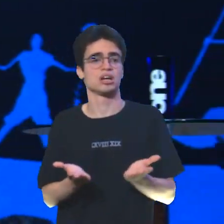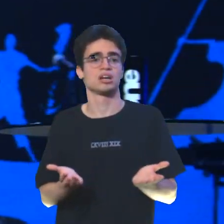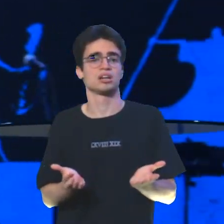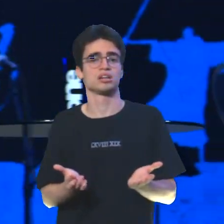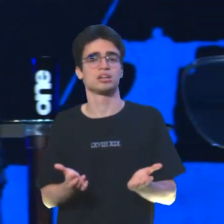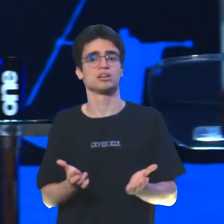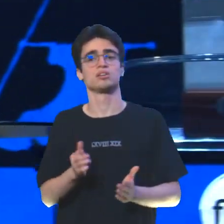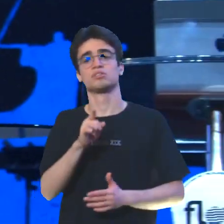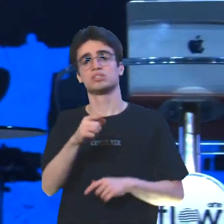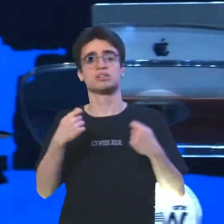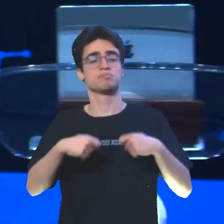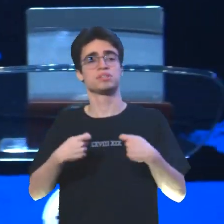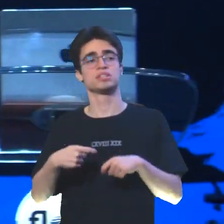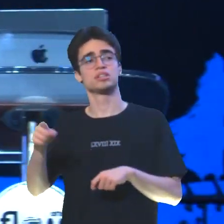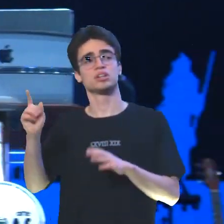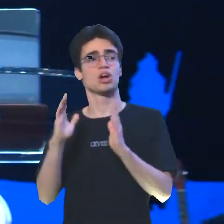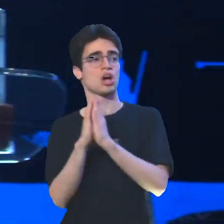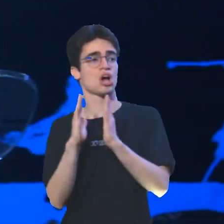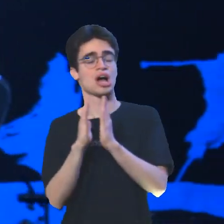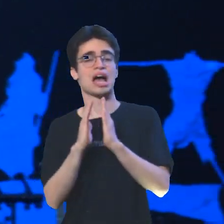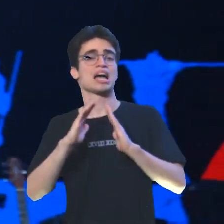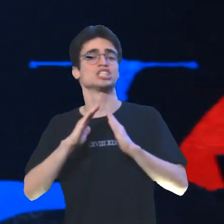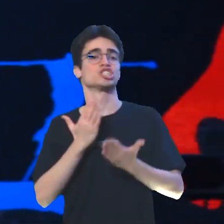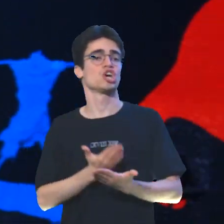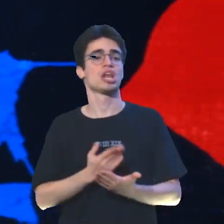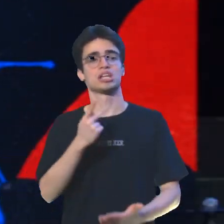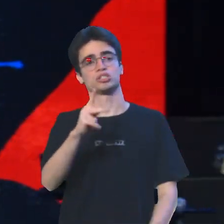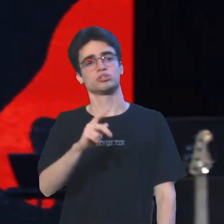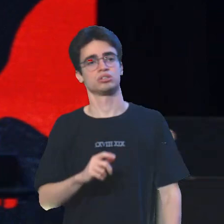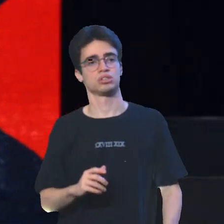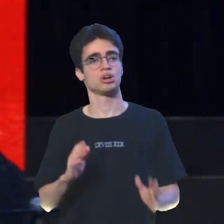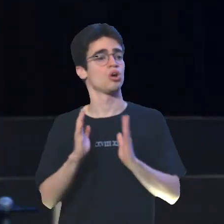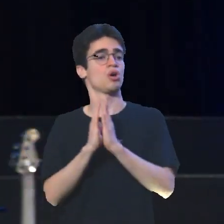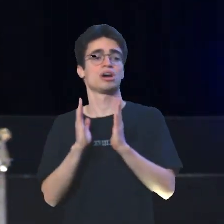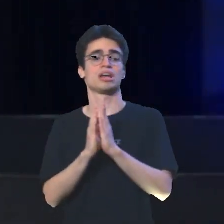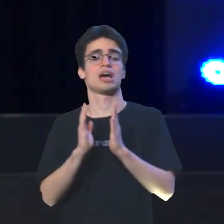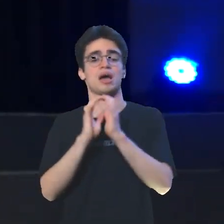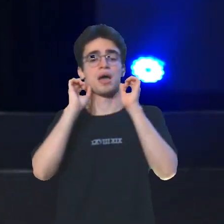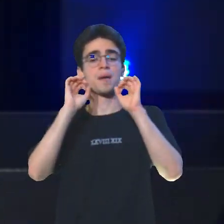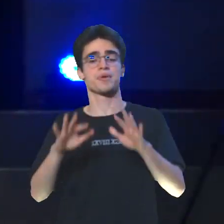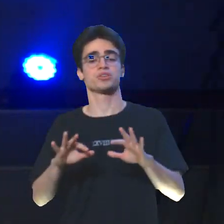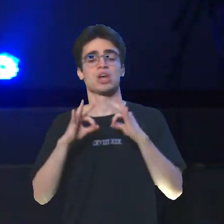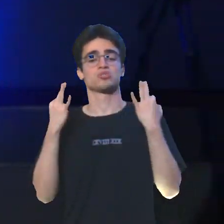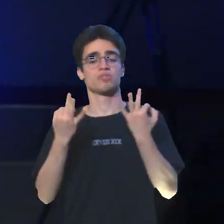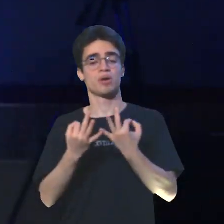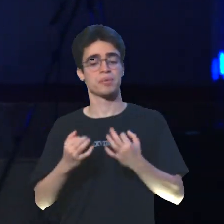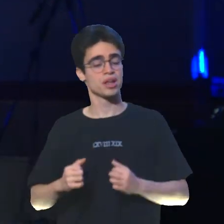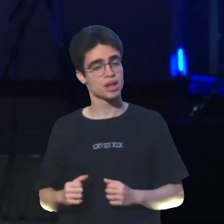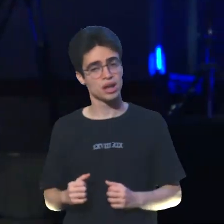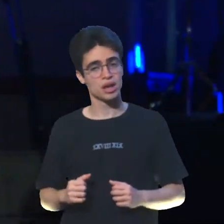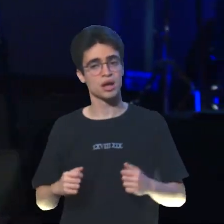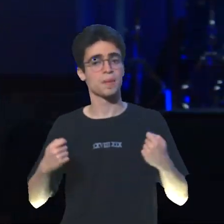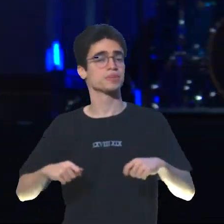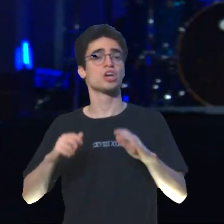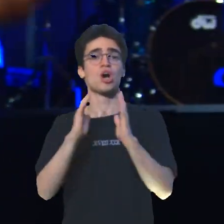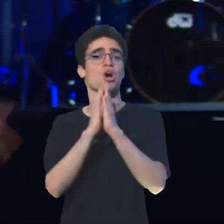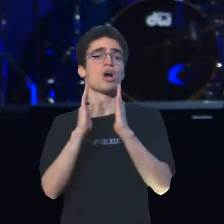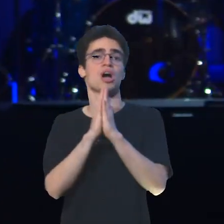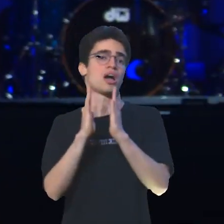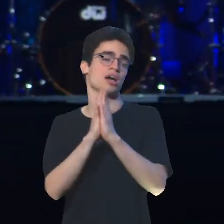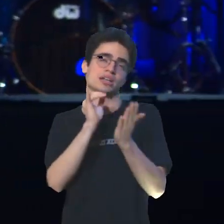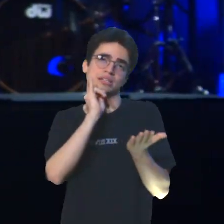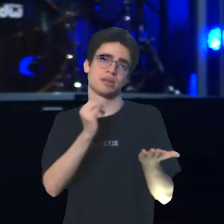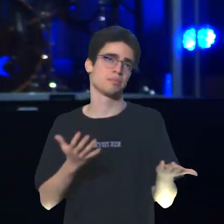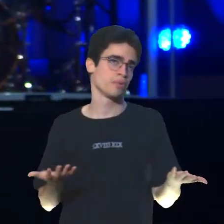que precisa orar pela sua escola, precisa orar pela sua família, precisa orar pela sua, sei